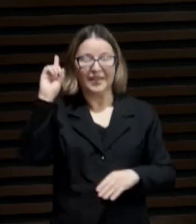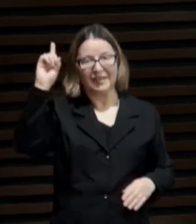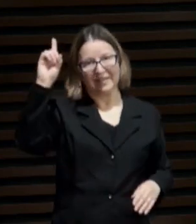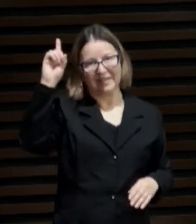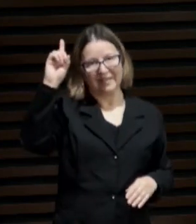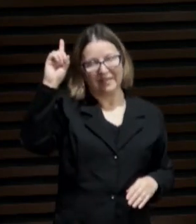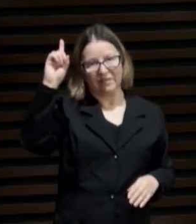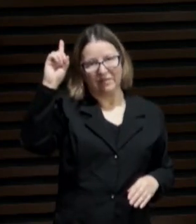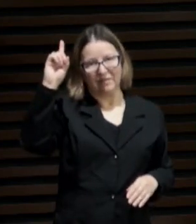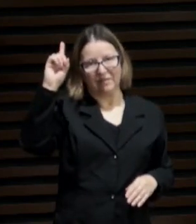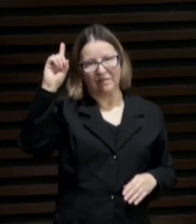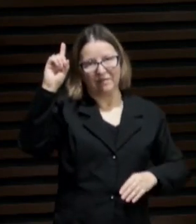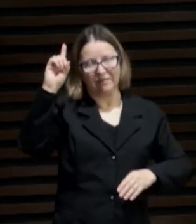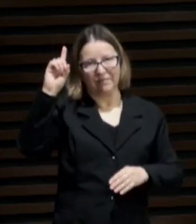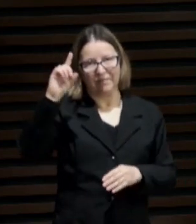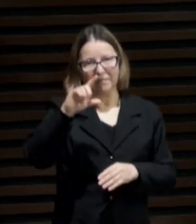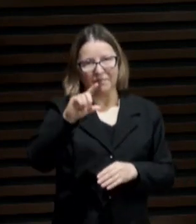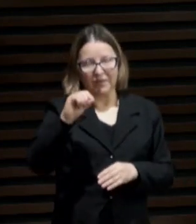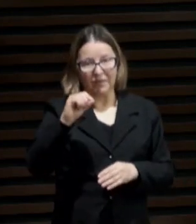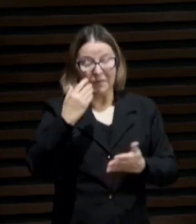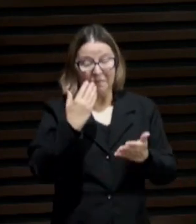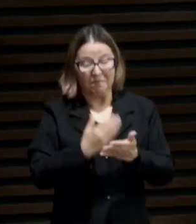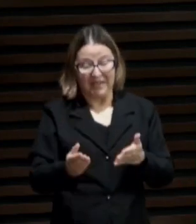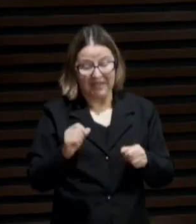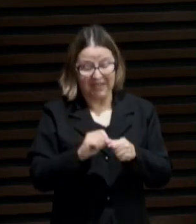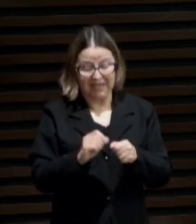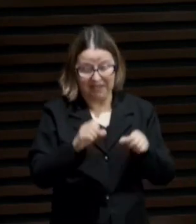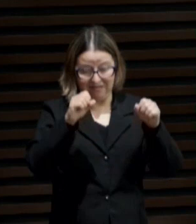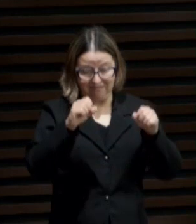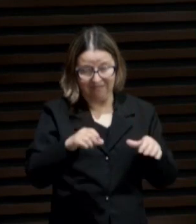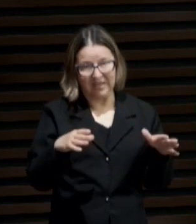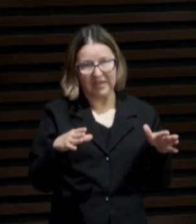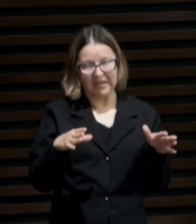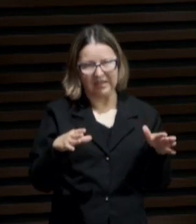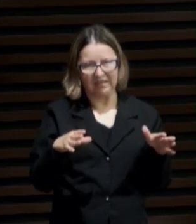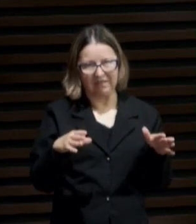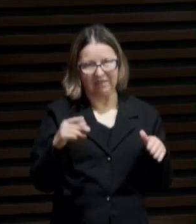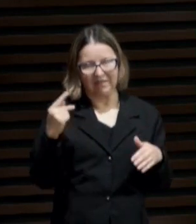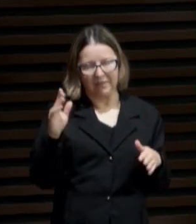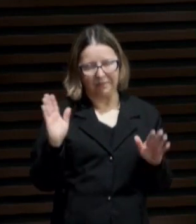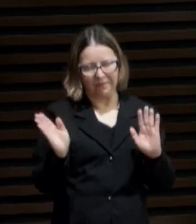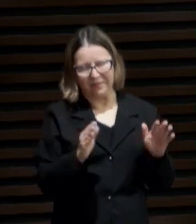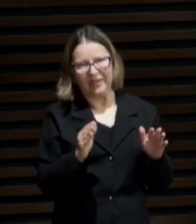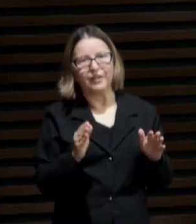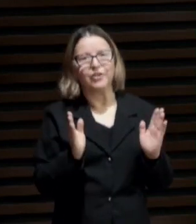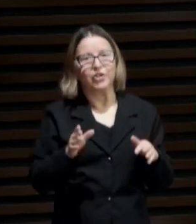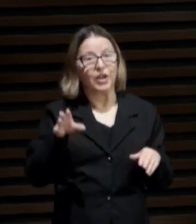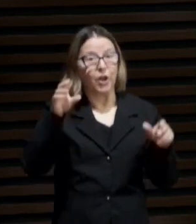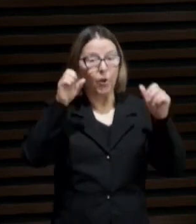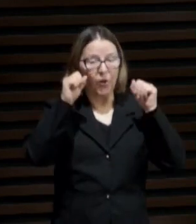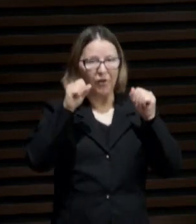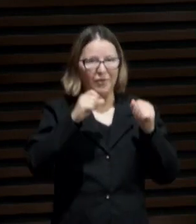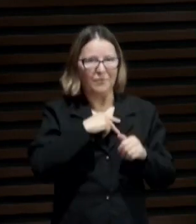preferiu perder a criação dele. Ou como eu ouvi o pastor Glenn dizer uma vez, o ápice da criação, o